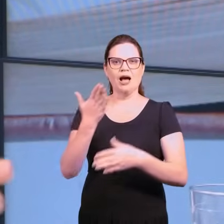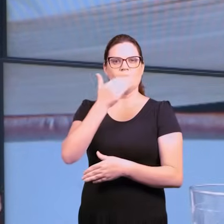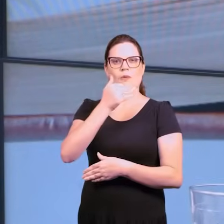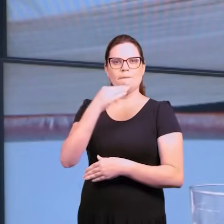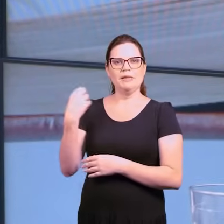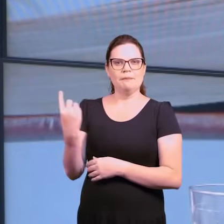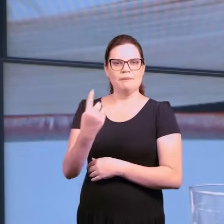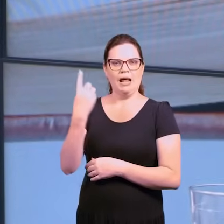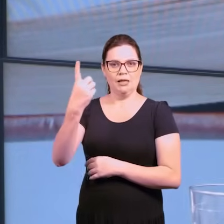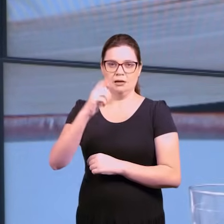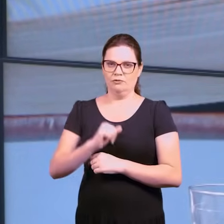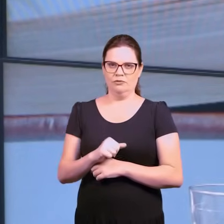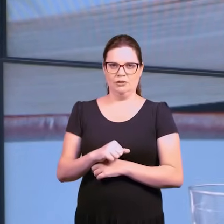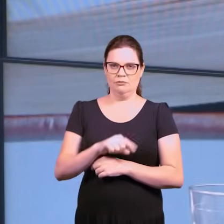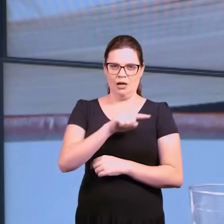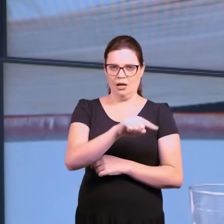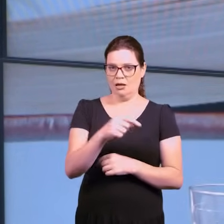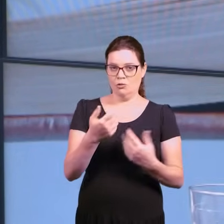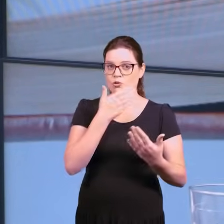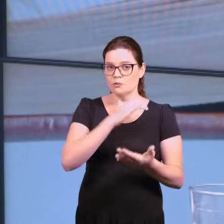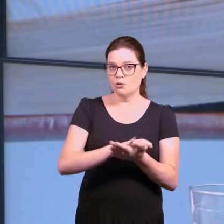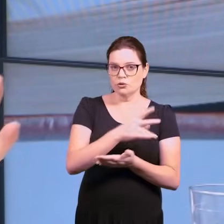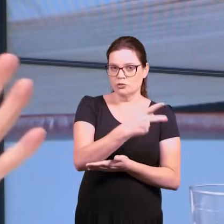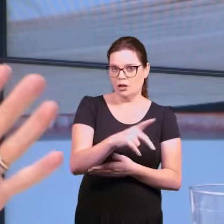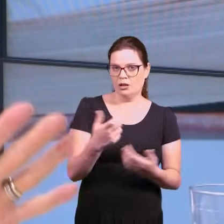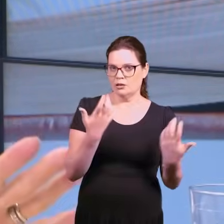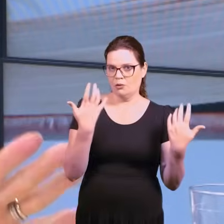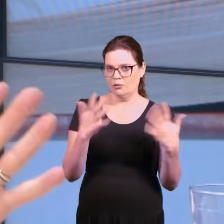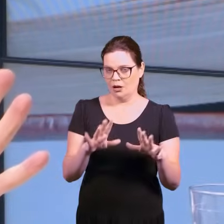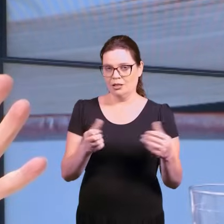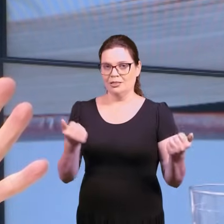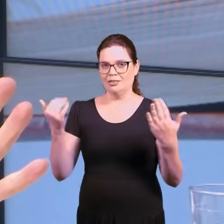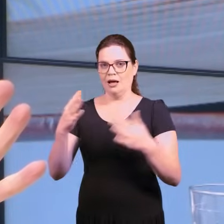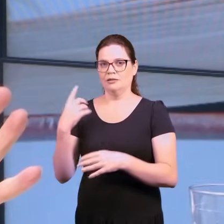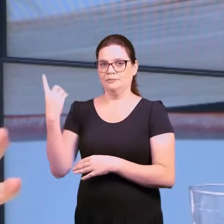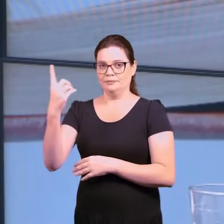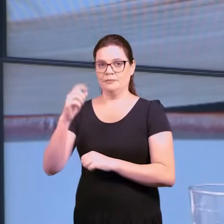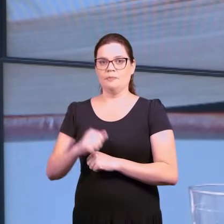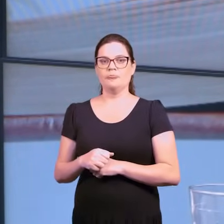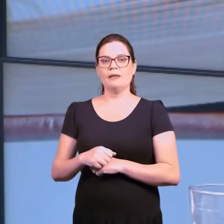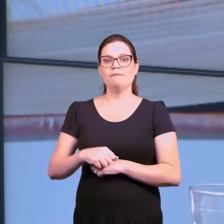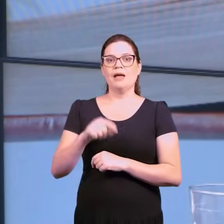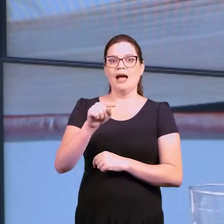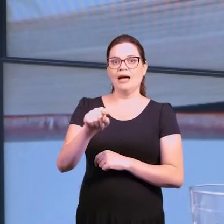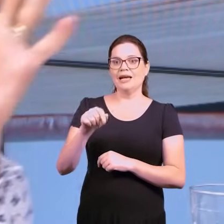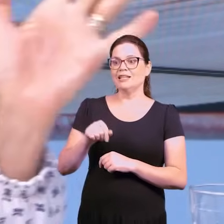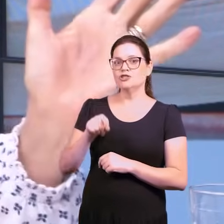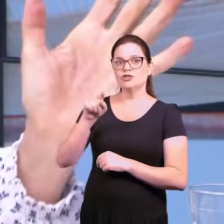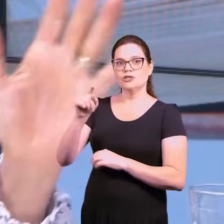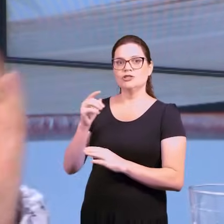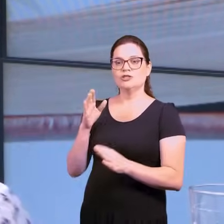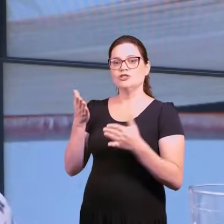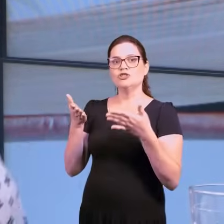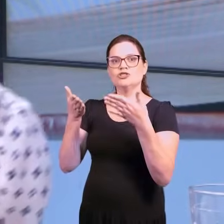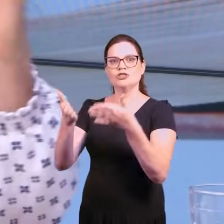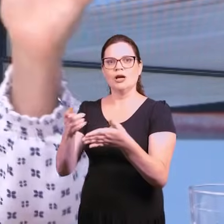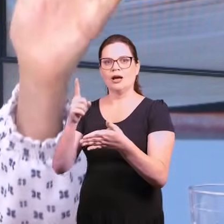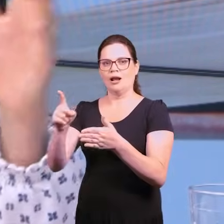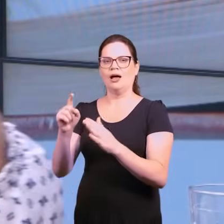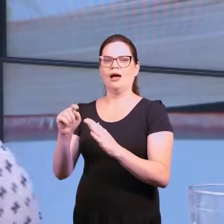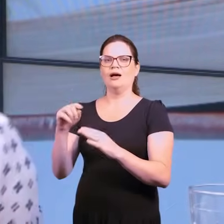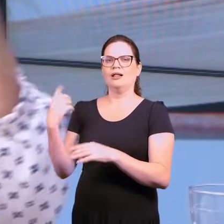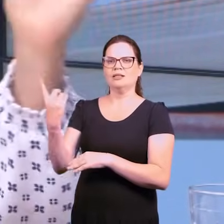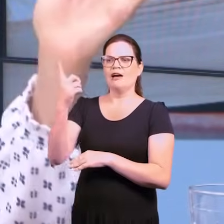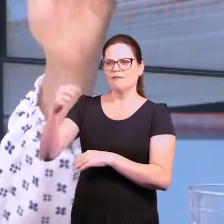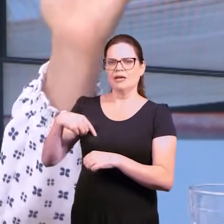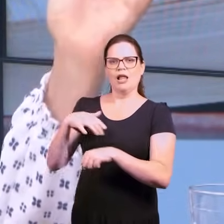Davi e tudo, ela chega em casa com aquela ofensa que ela tratou lá com Davi. Quando ela chega em casa, ele está fazendo uma festa. Estava